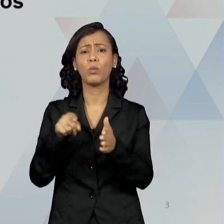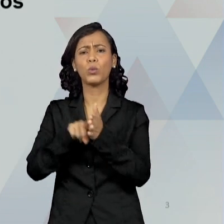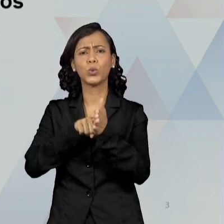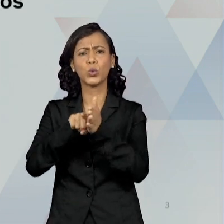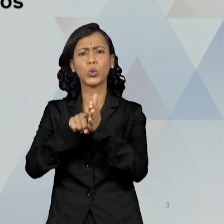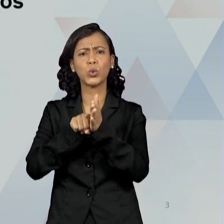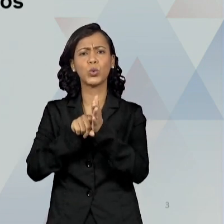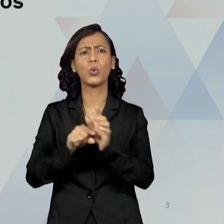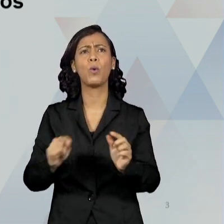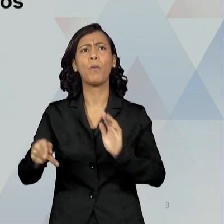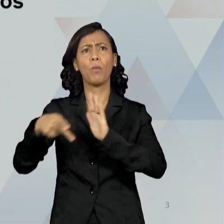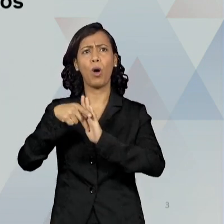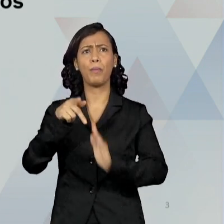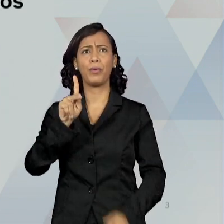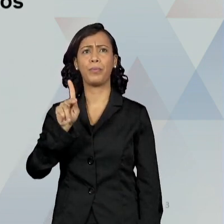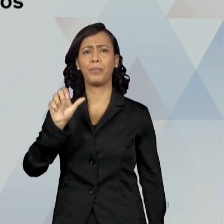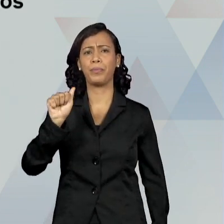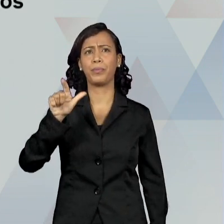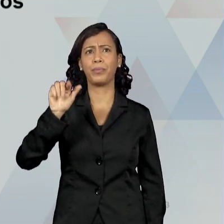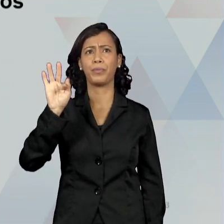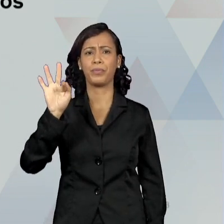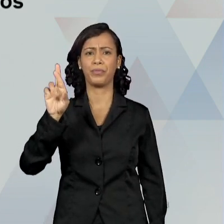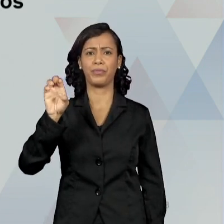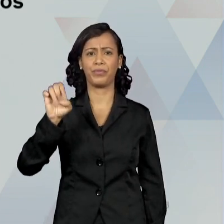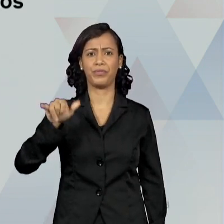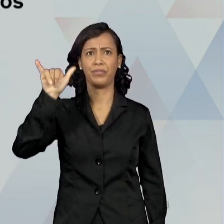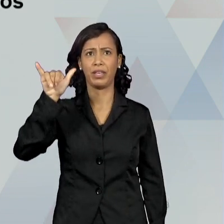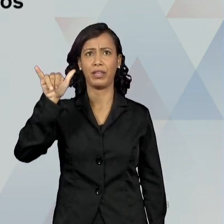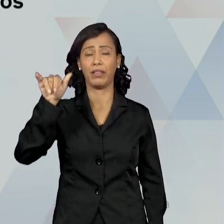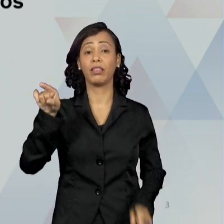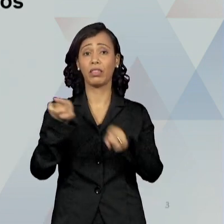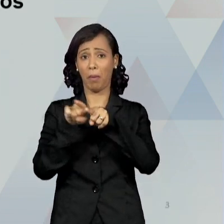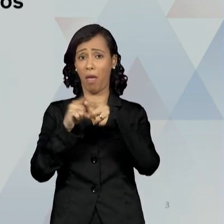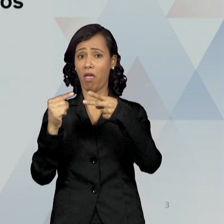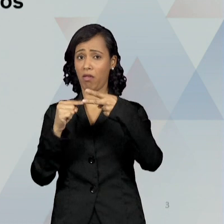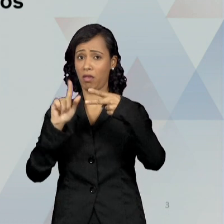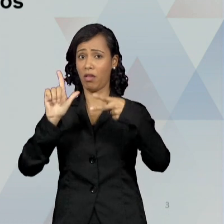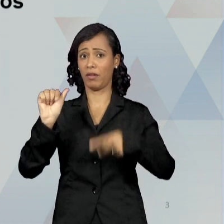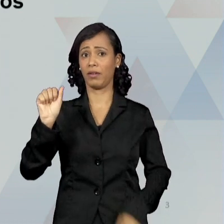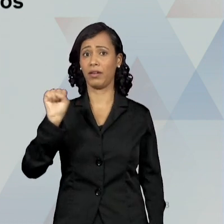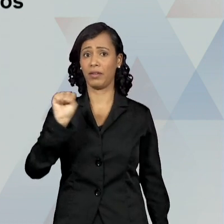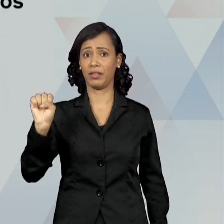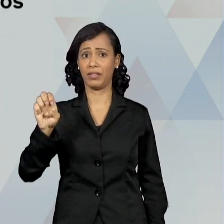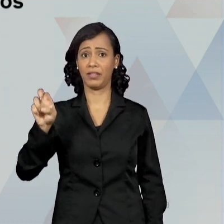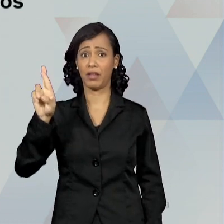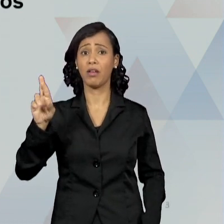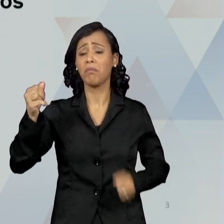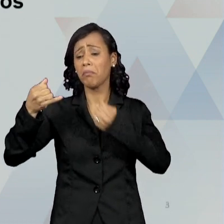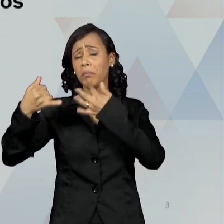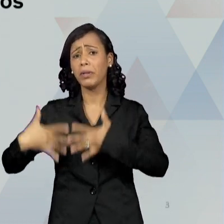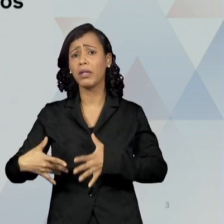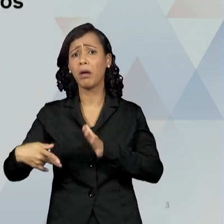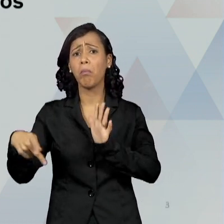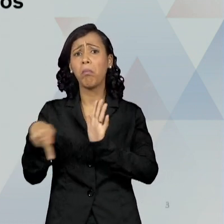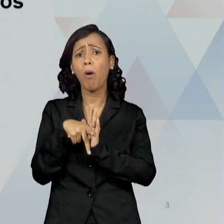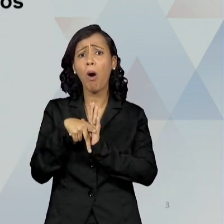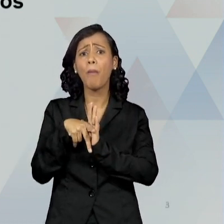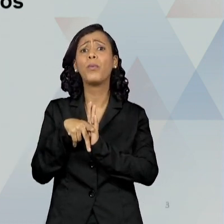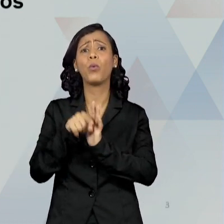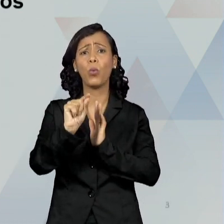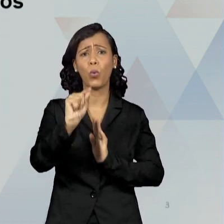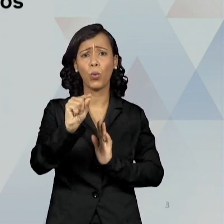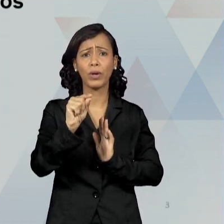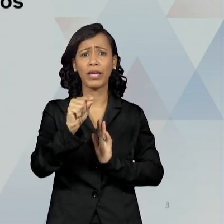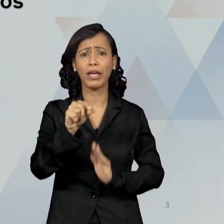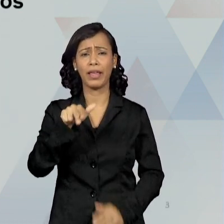eles afirmam, né, que os nativos digitais são aqueles que possuem habilidades de usar,